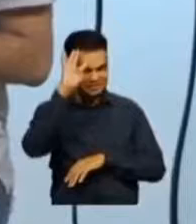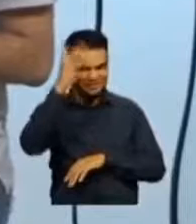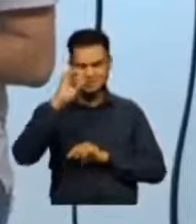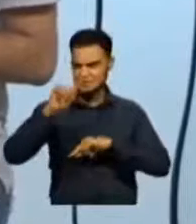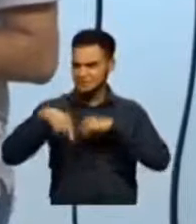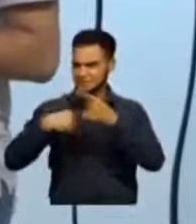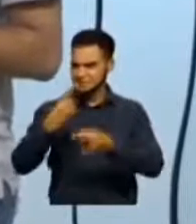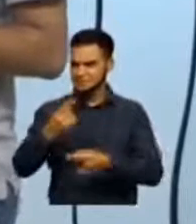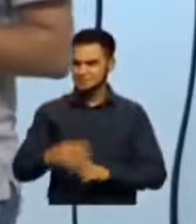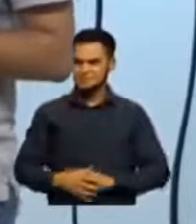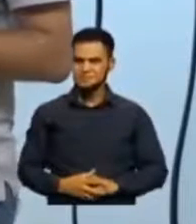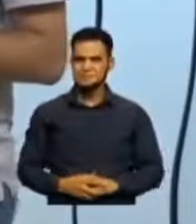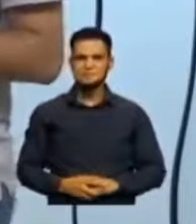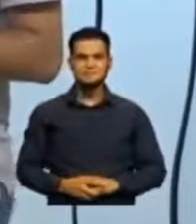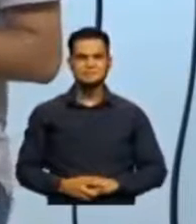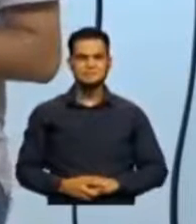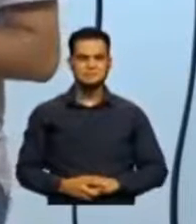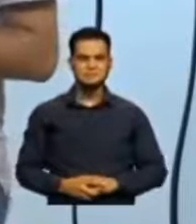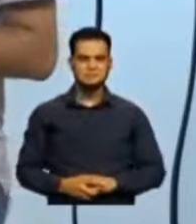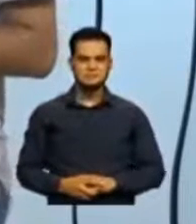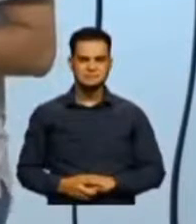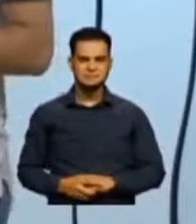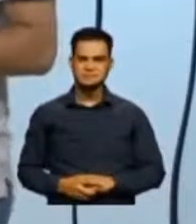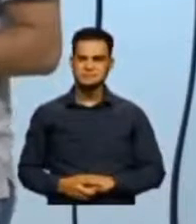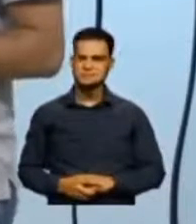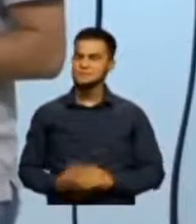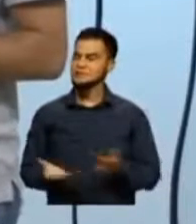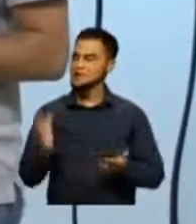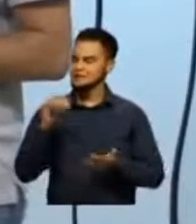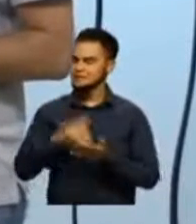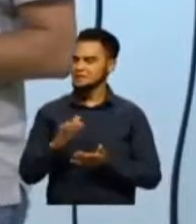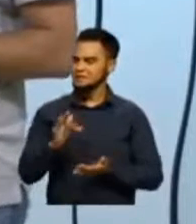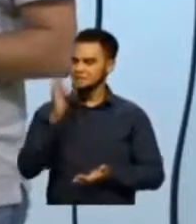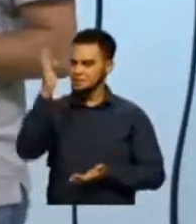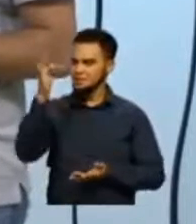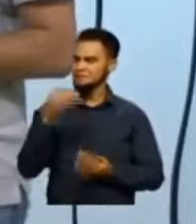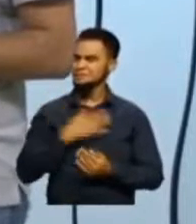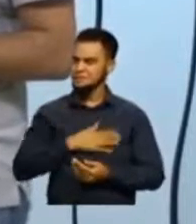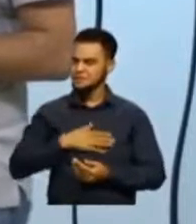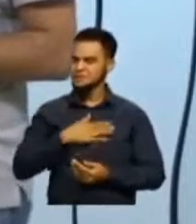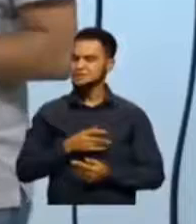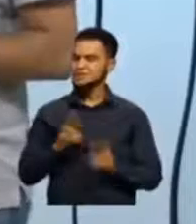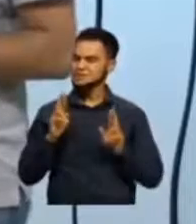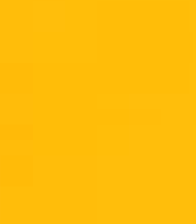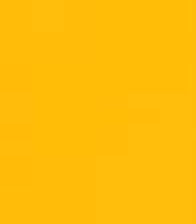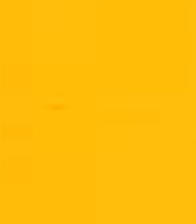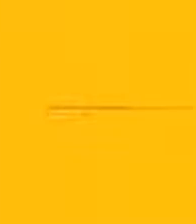depois. E até a próxima. Espero que tenham gostado.